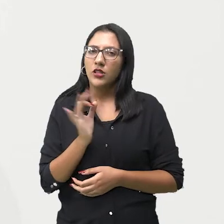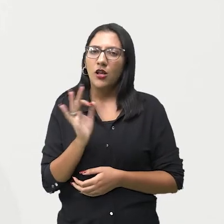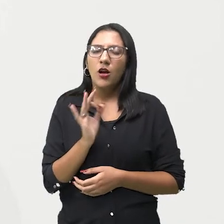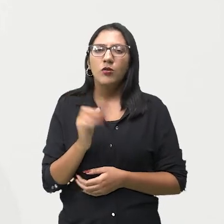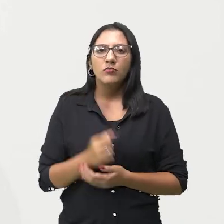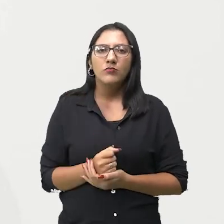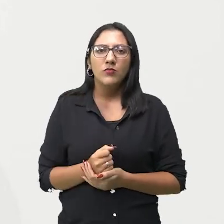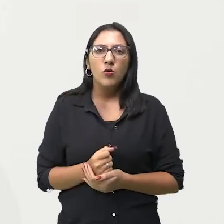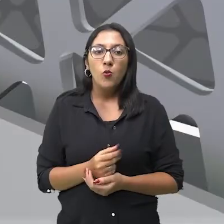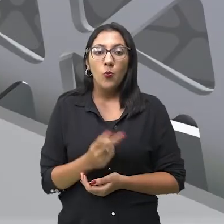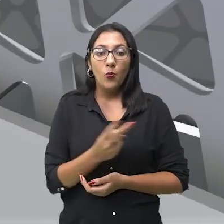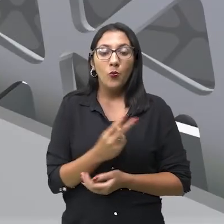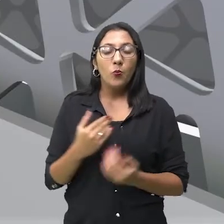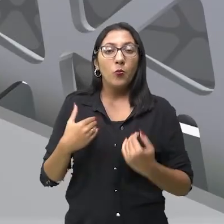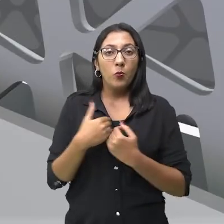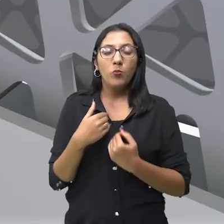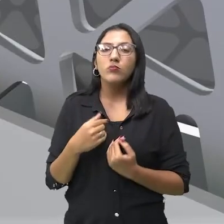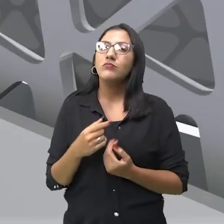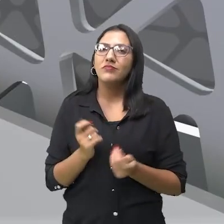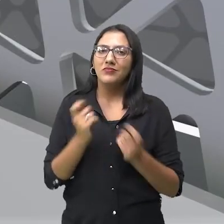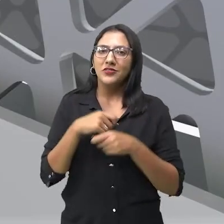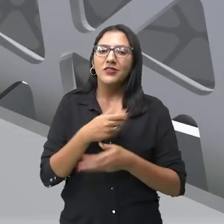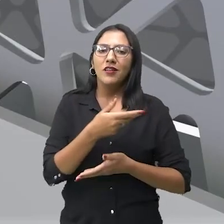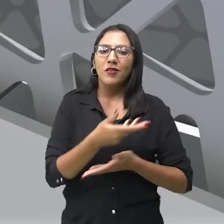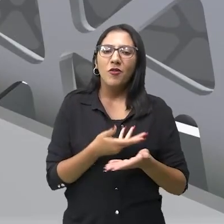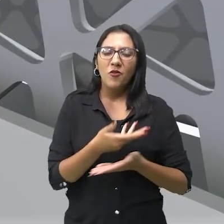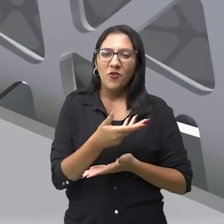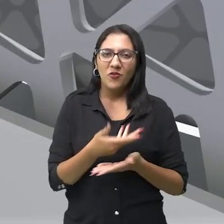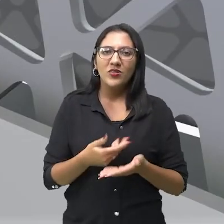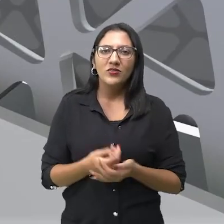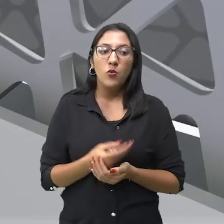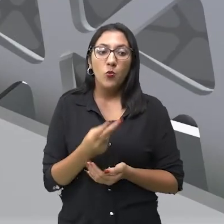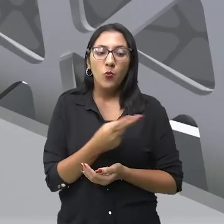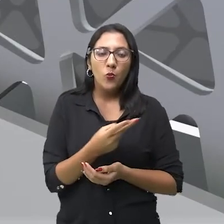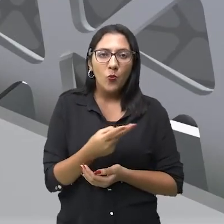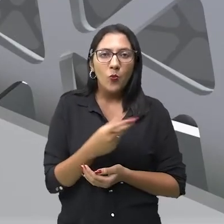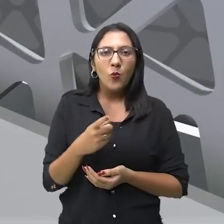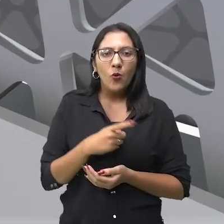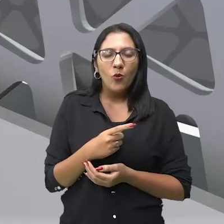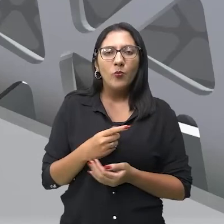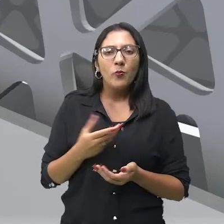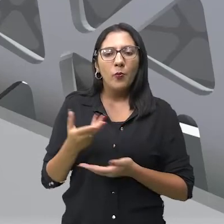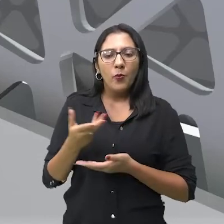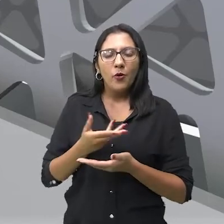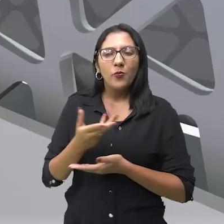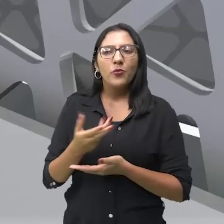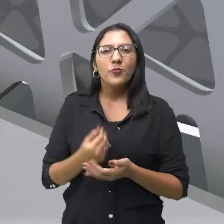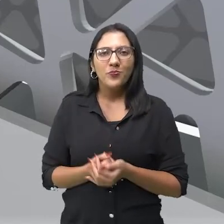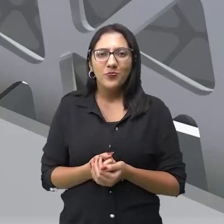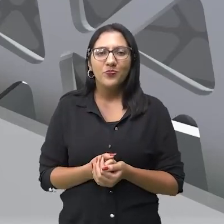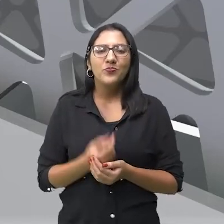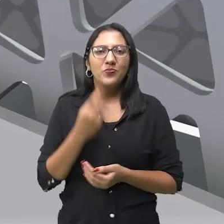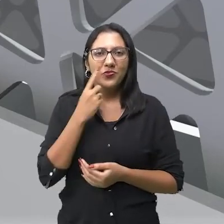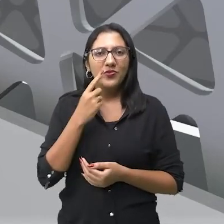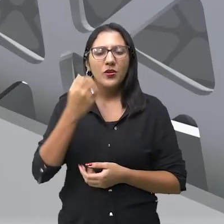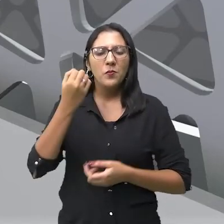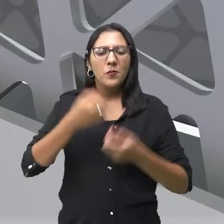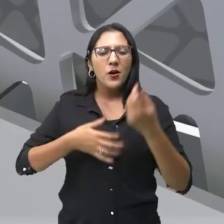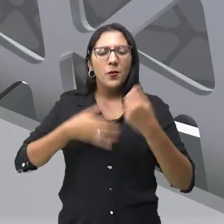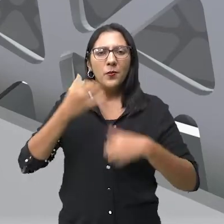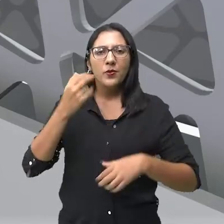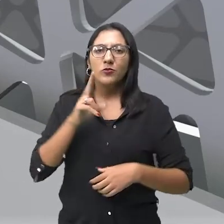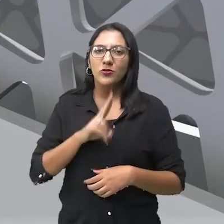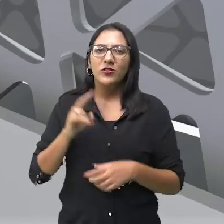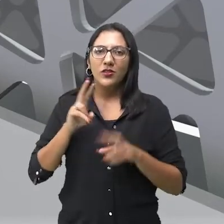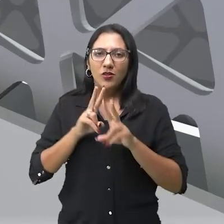personagem, Tucano, também fala. E ele fala em discurso direto. Olha só, ele fala em discurso direto, aspas.